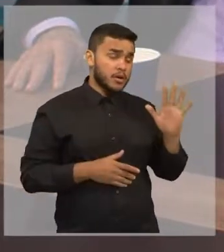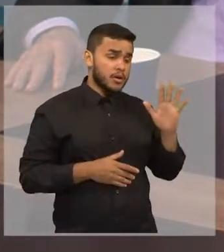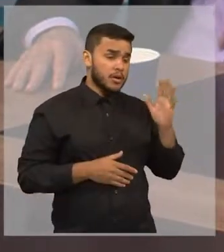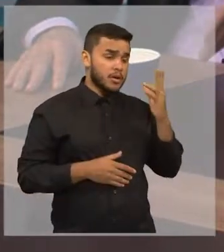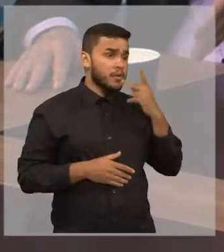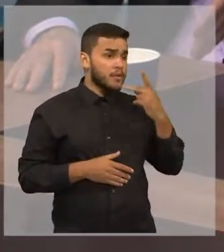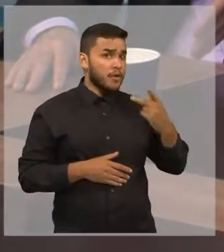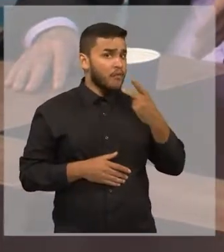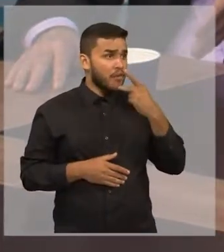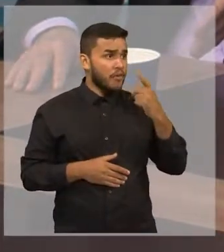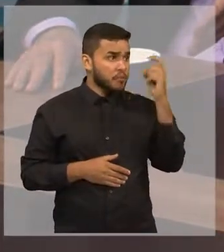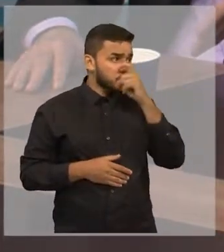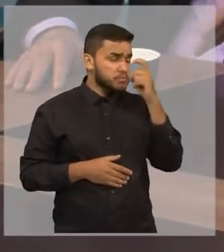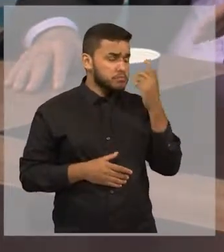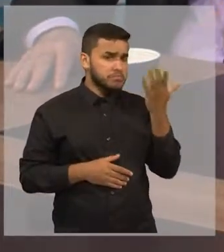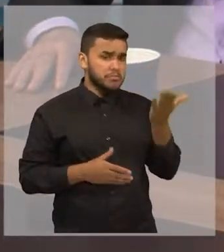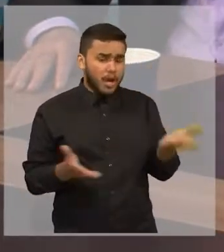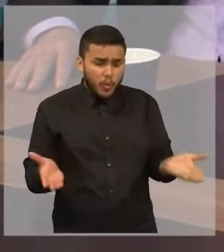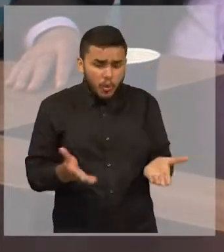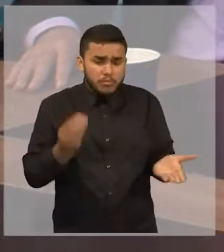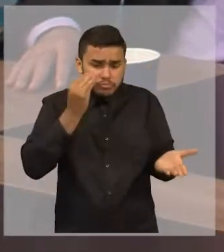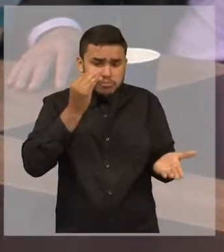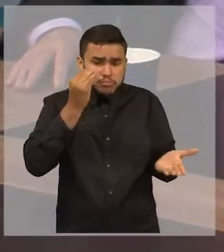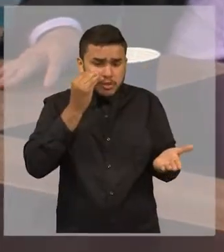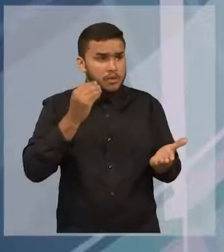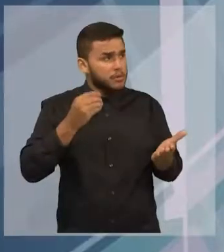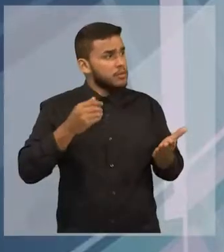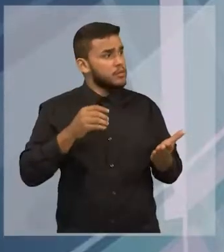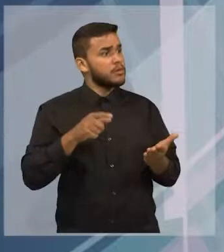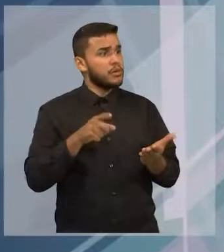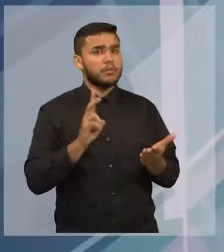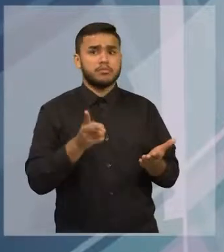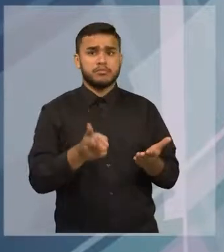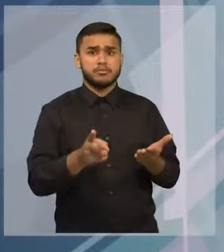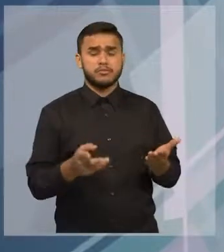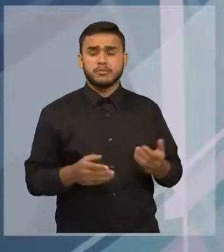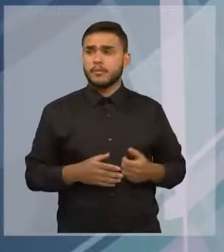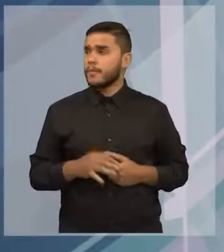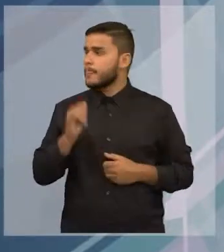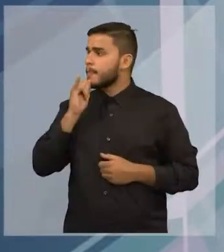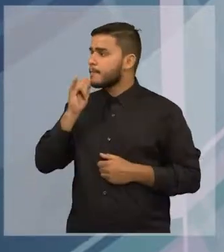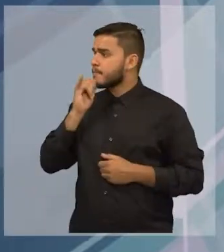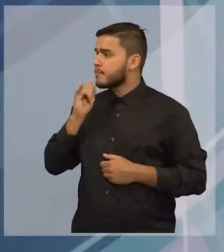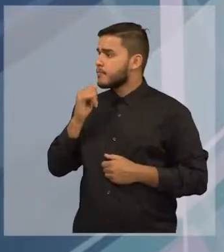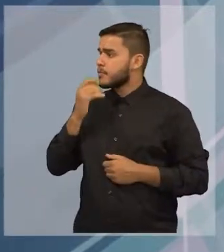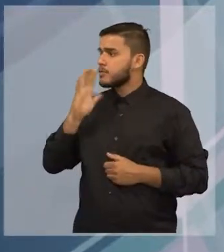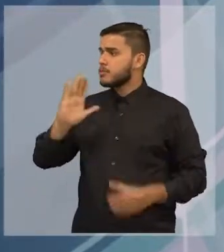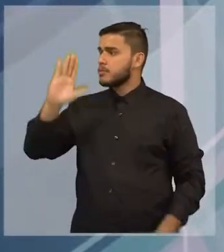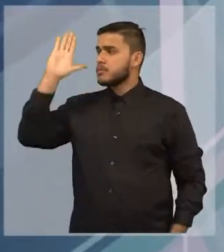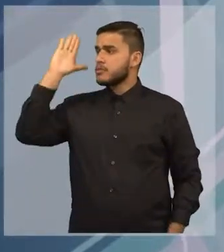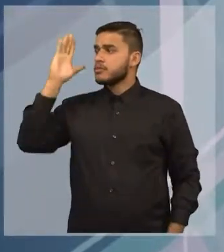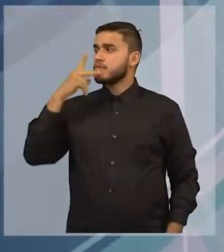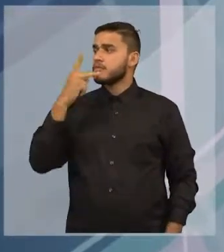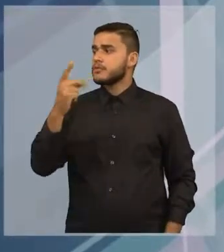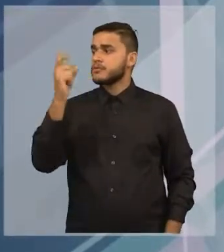era verdade que ele ia pôr em prática. Essa história de que o uso, por exemplo, das fake news foi uma constante